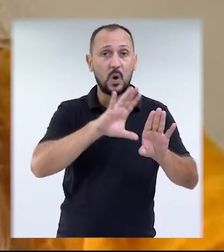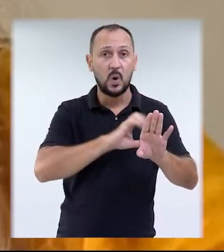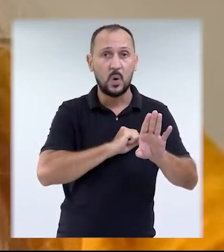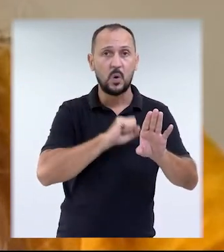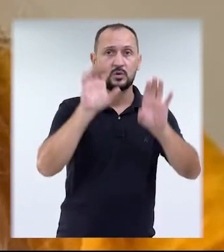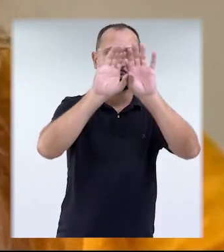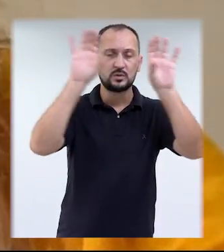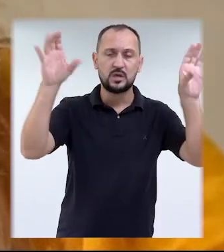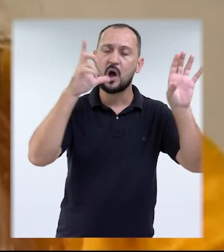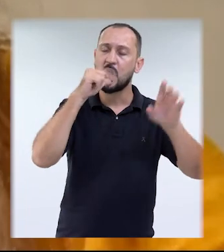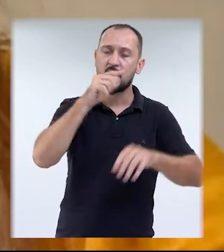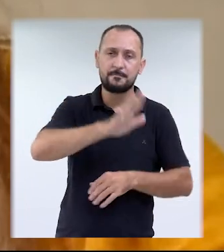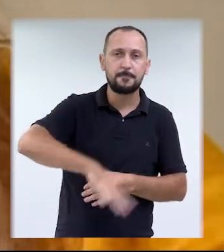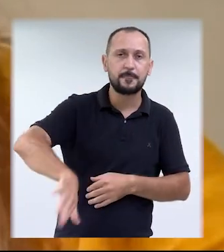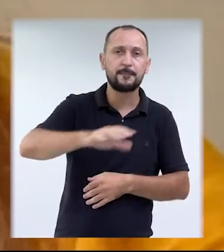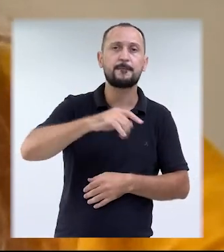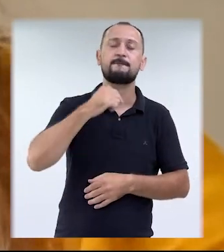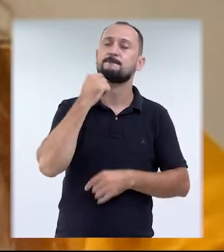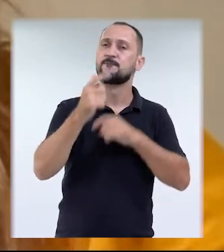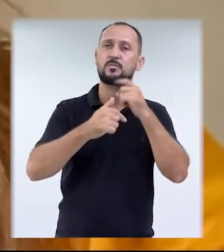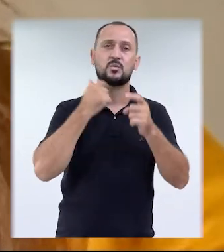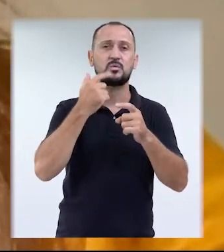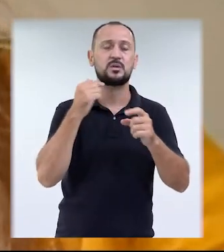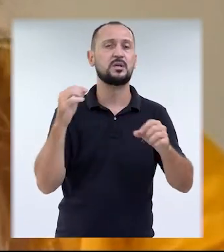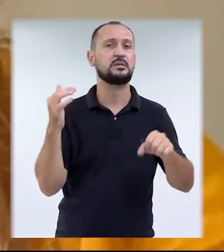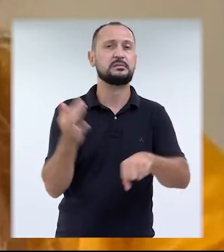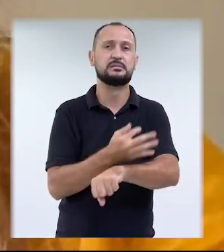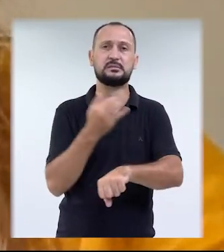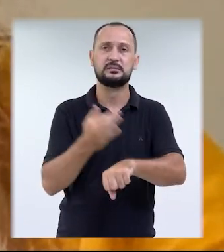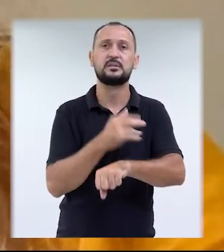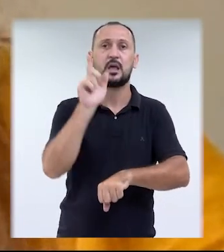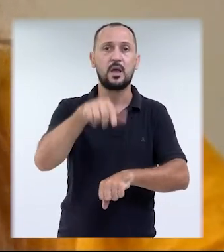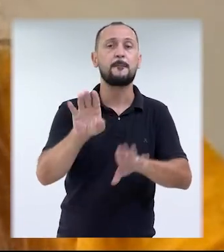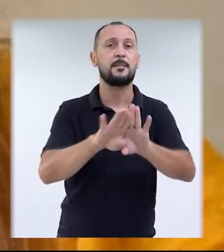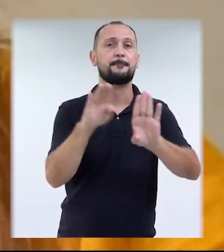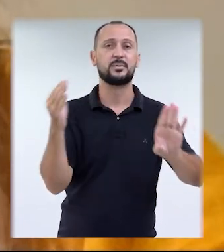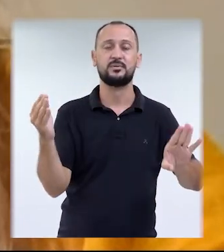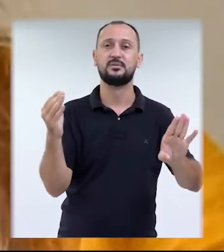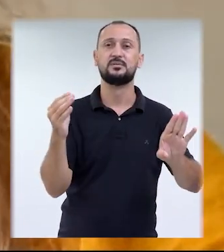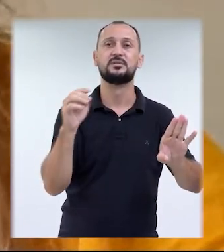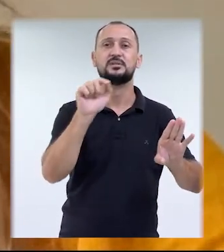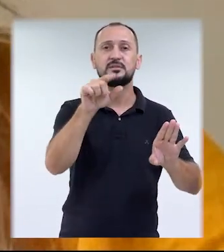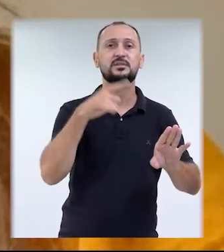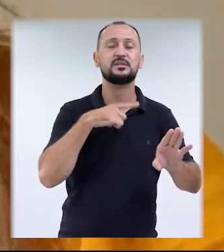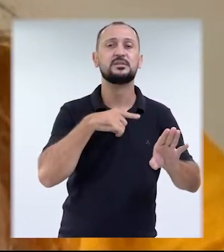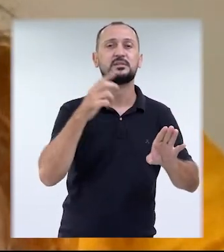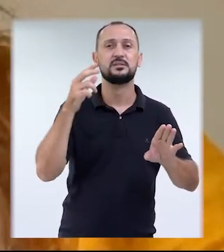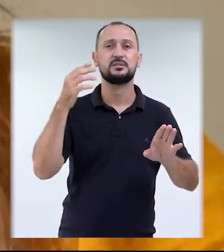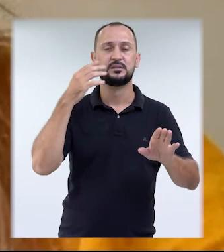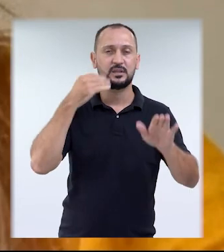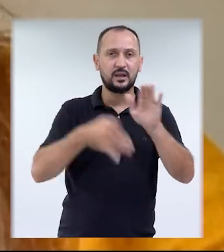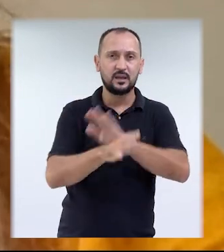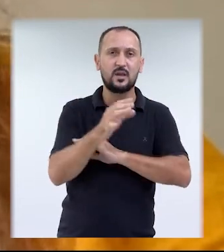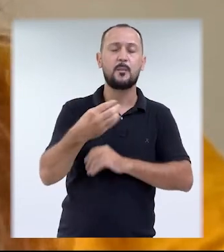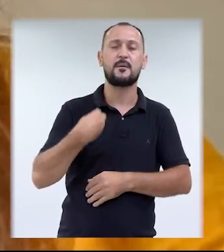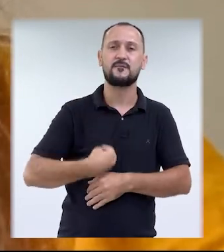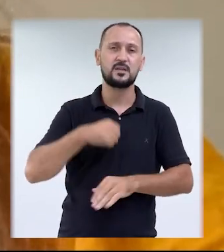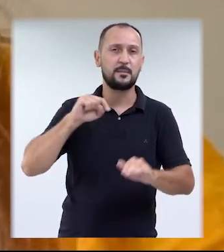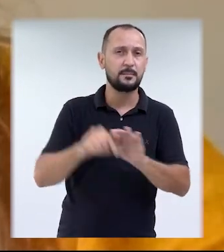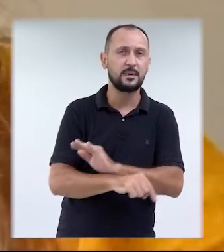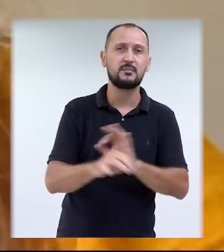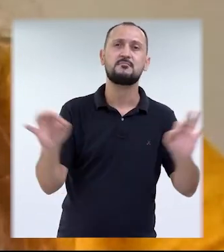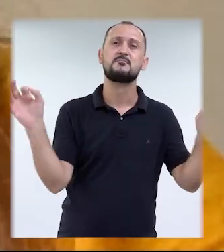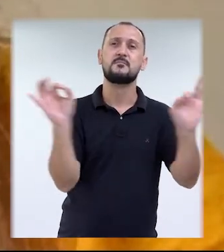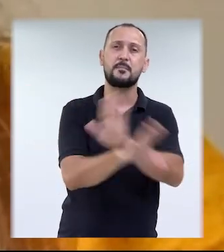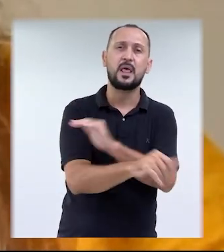você gosta do céu e da água tanto que mal consegue aguentar, isso é uma porta. Se você anseia por uma vida mais